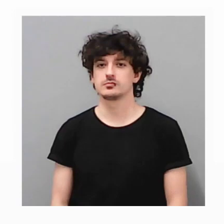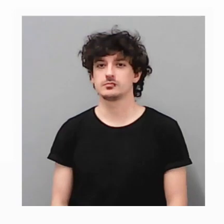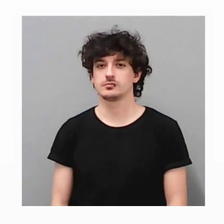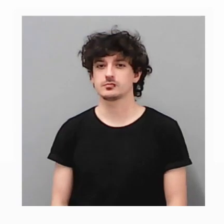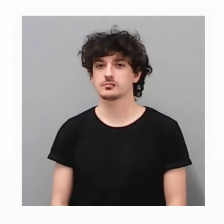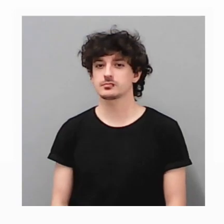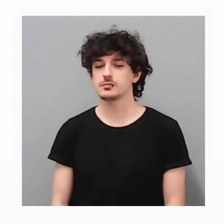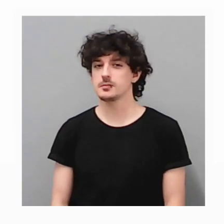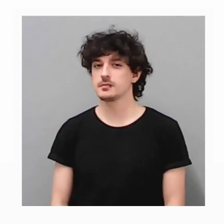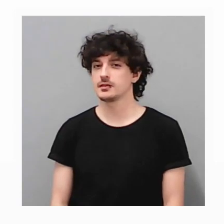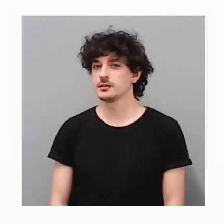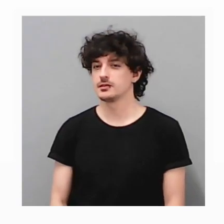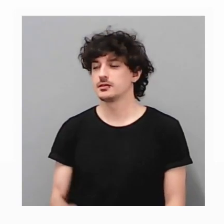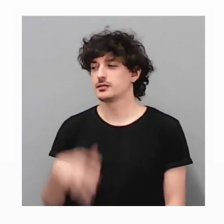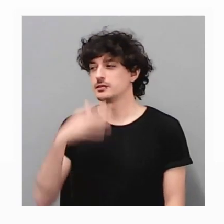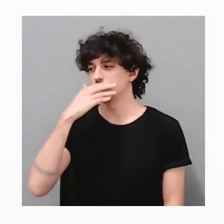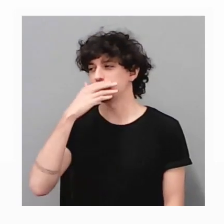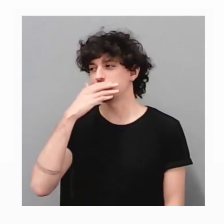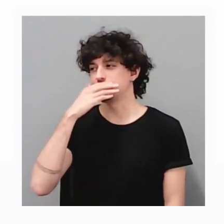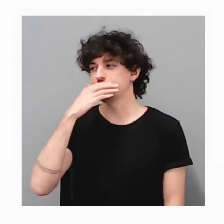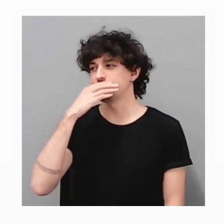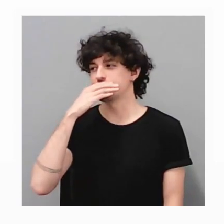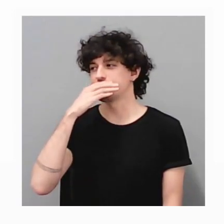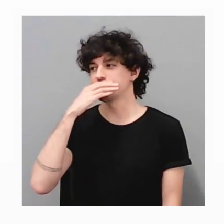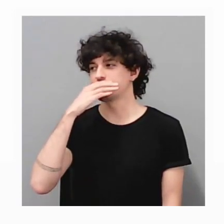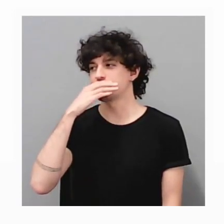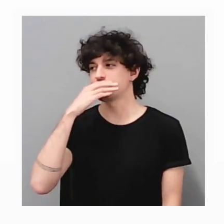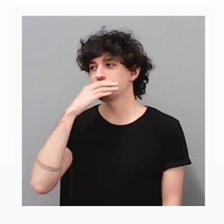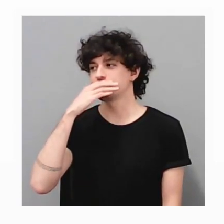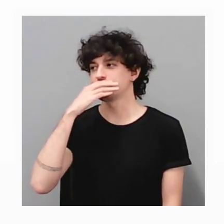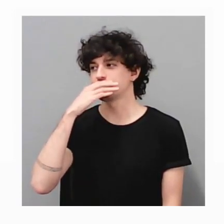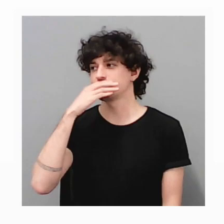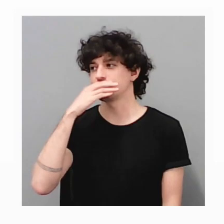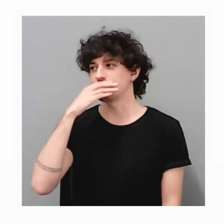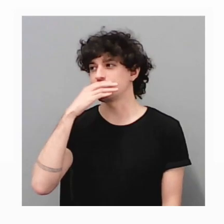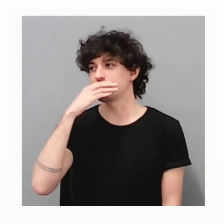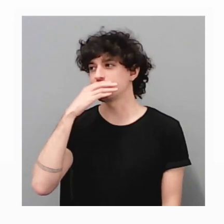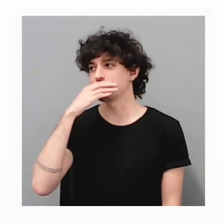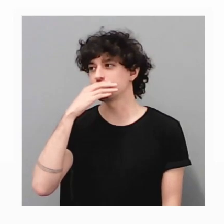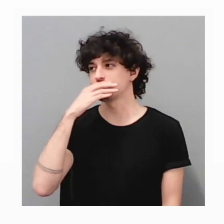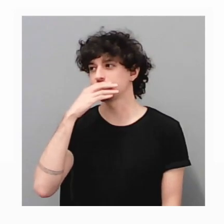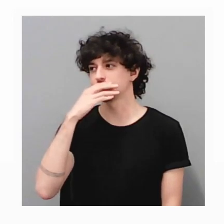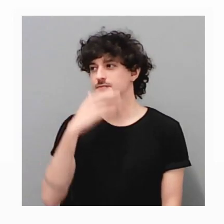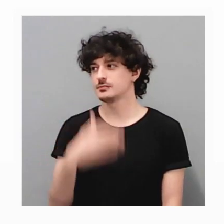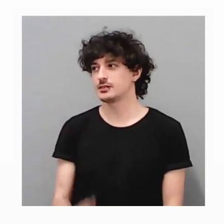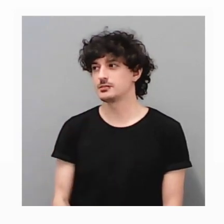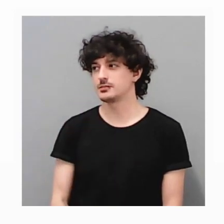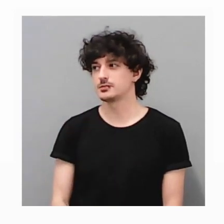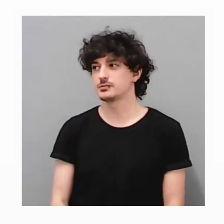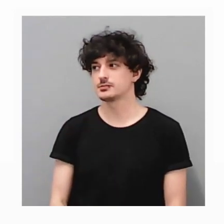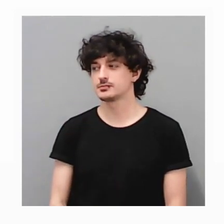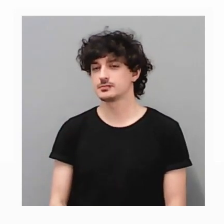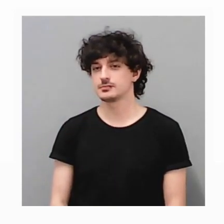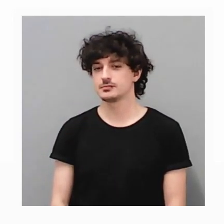oferta. Existe uma ficha para o primeiro e para o pré-escolar, para o primeiro ciclo, e existe outra ficha para o segundo ciclo e para o terceiro.